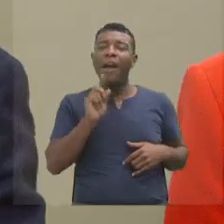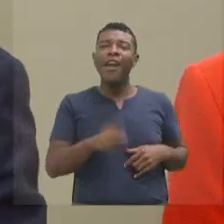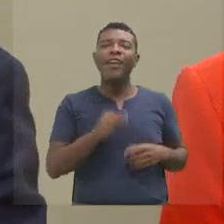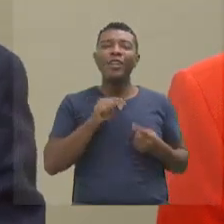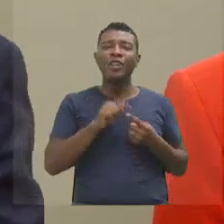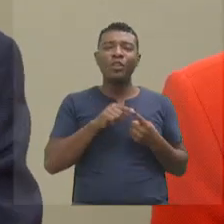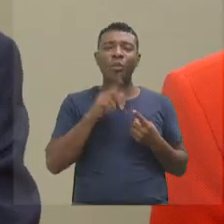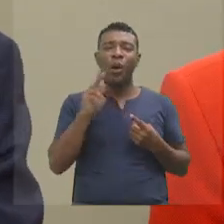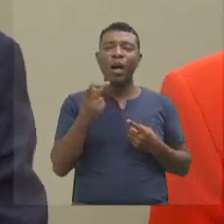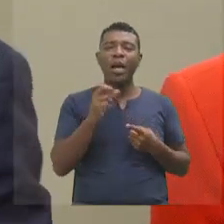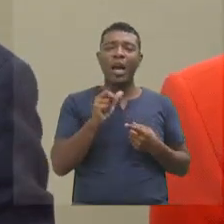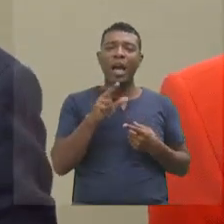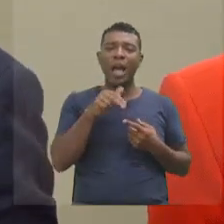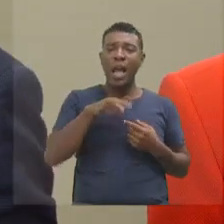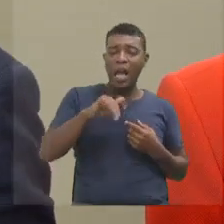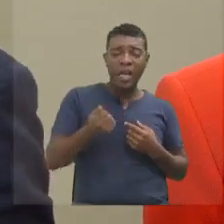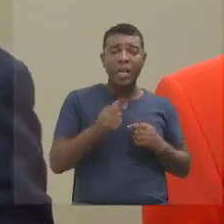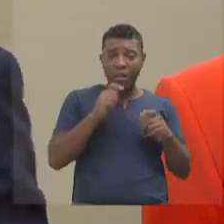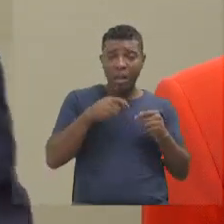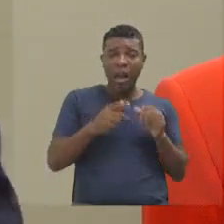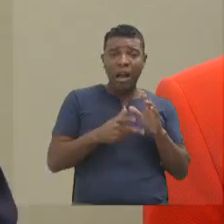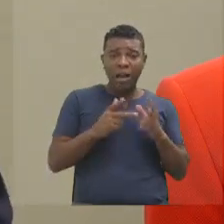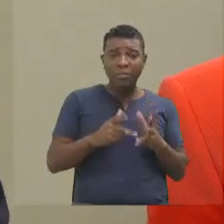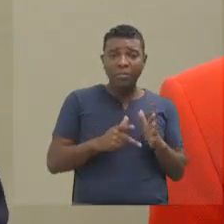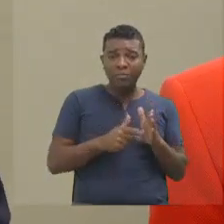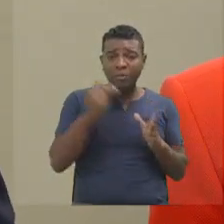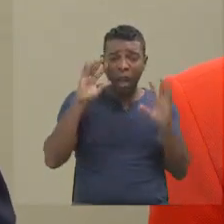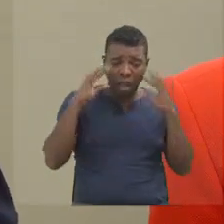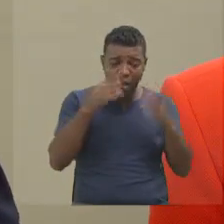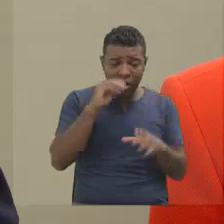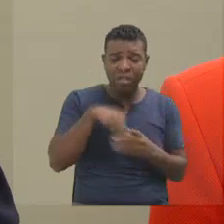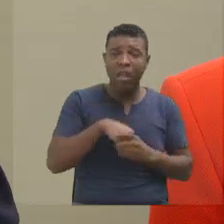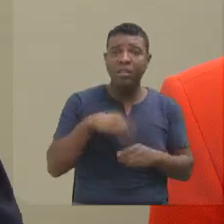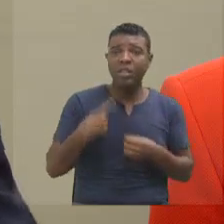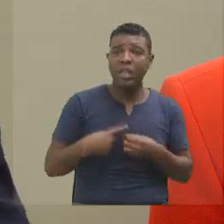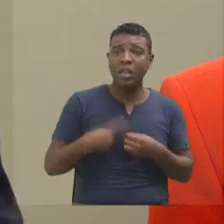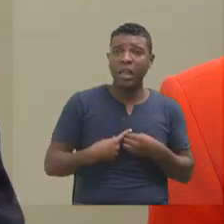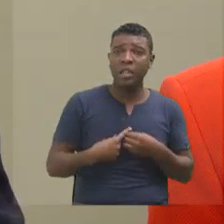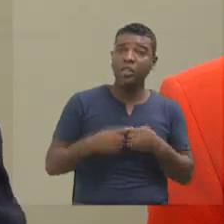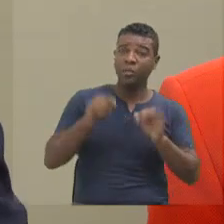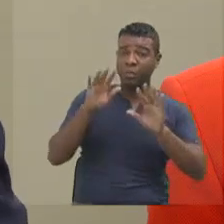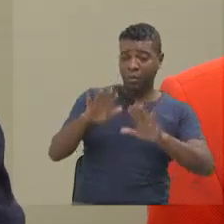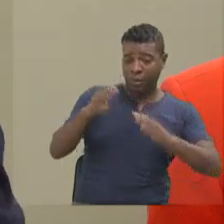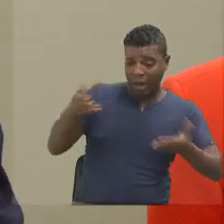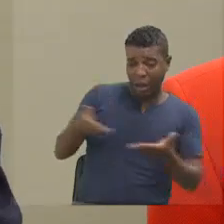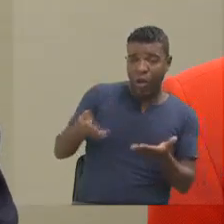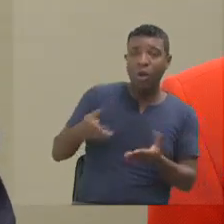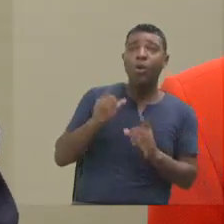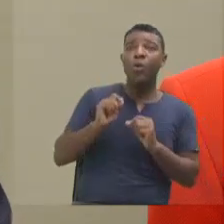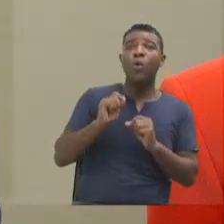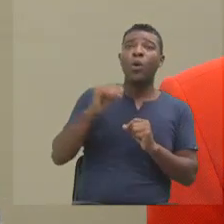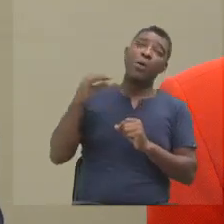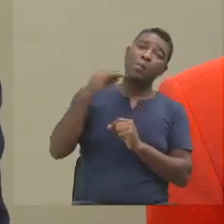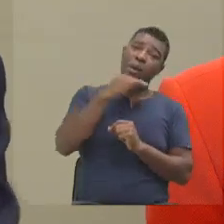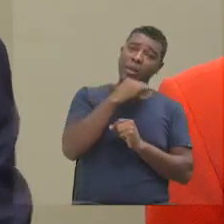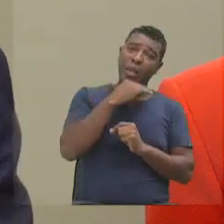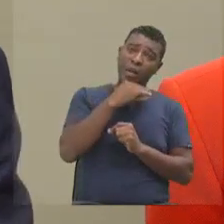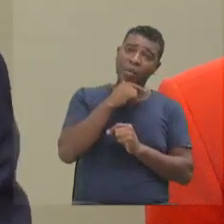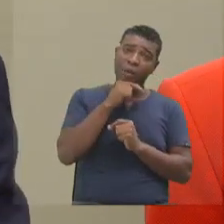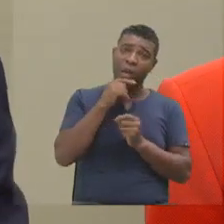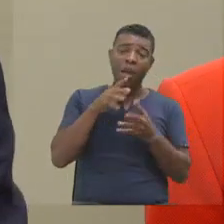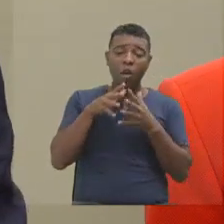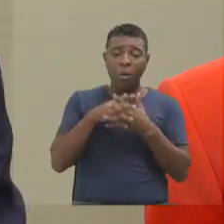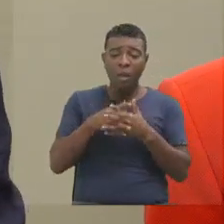cidade com cirurgiões que tem ali só que hoje Parece que eles impedem que essas complexidade